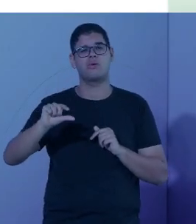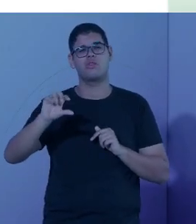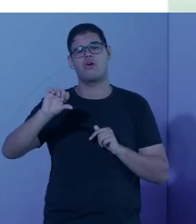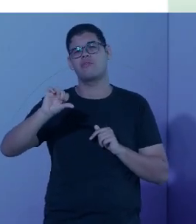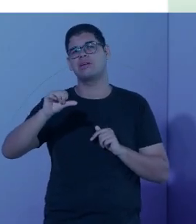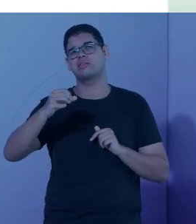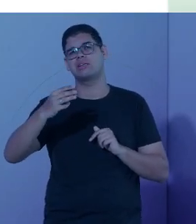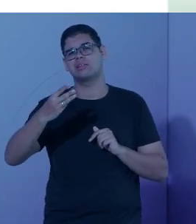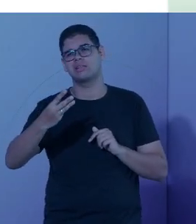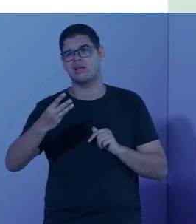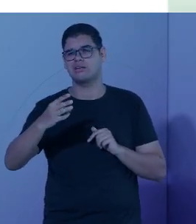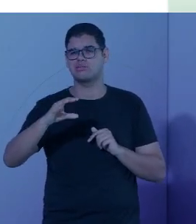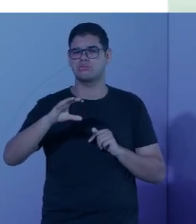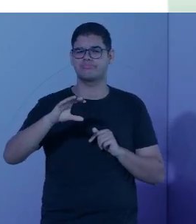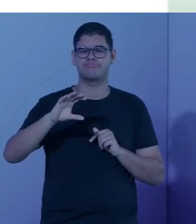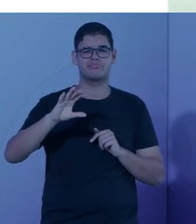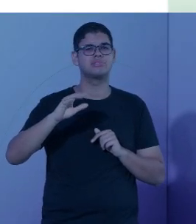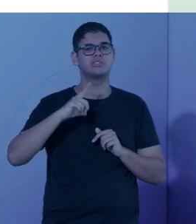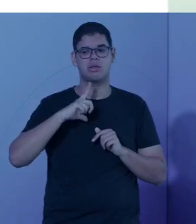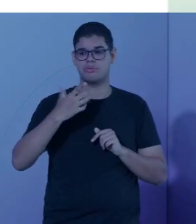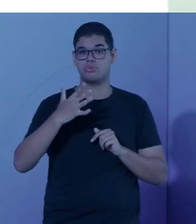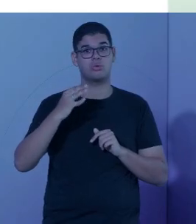93,3% da amostragem.